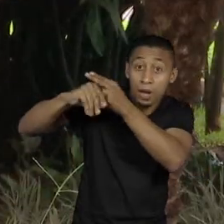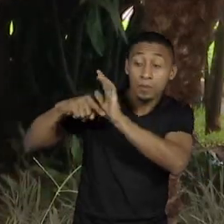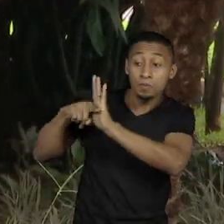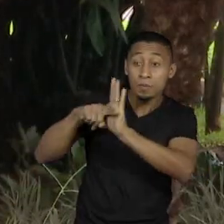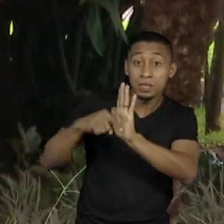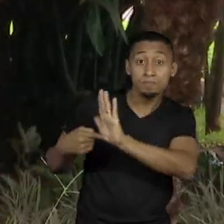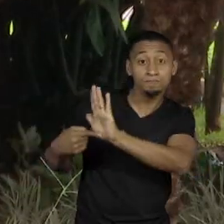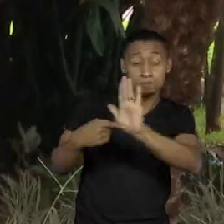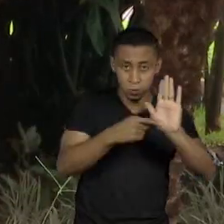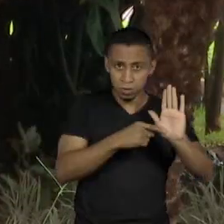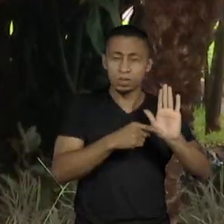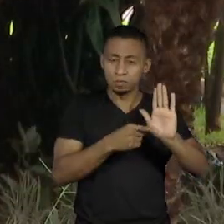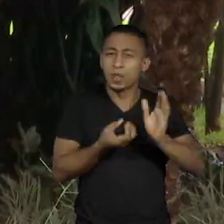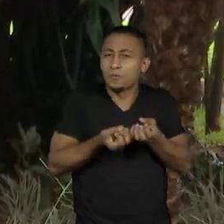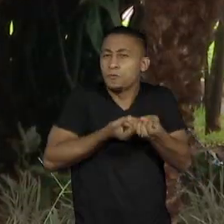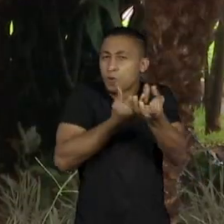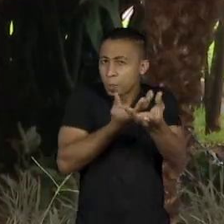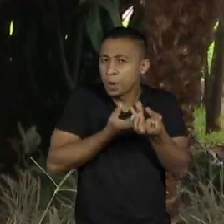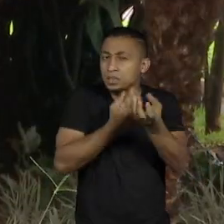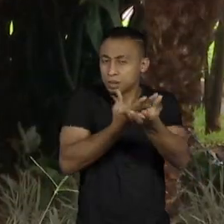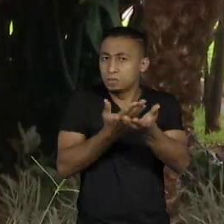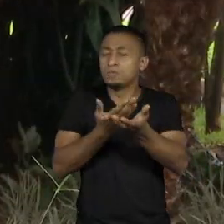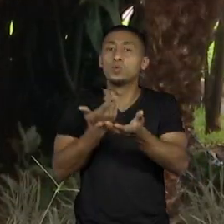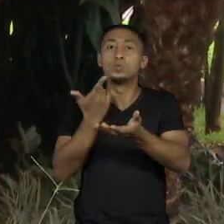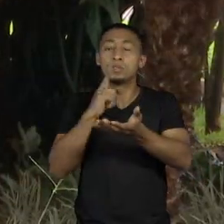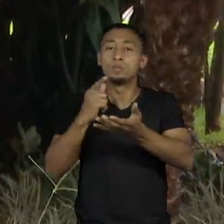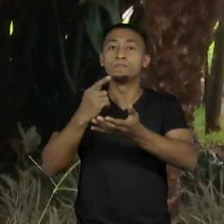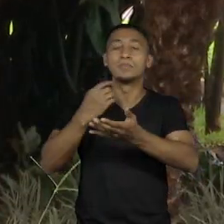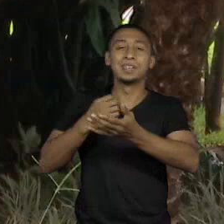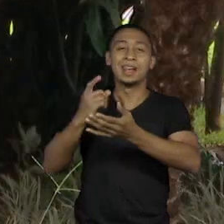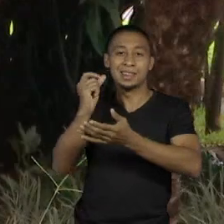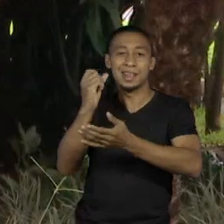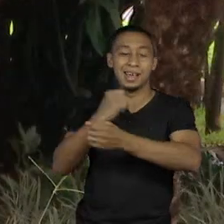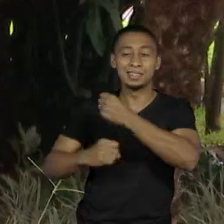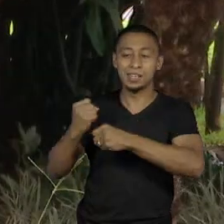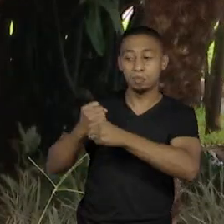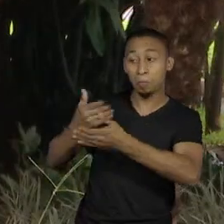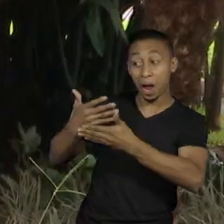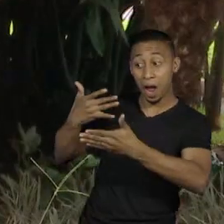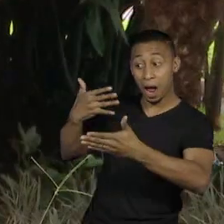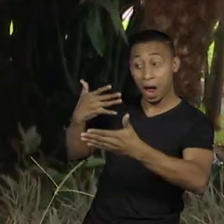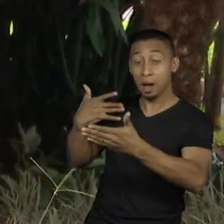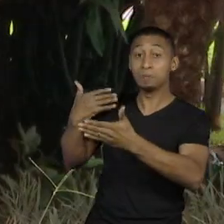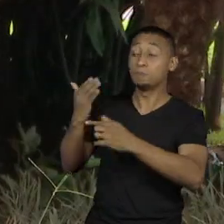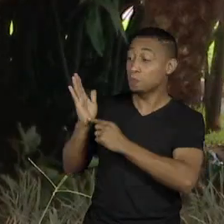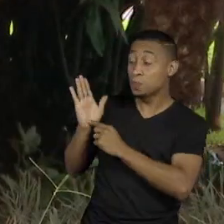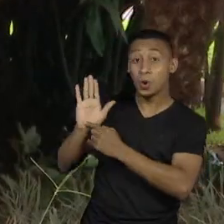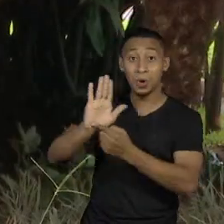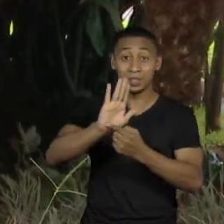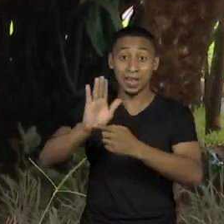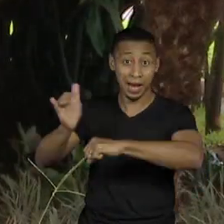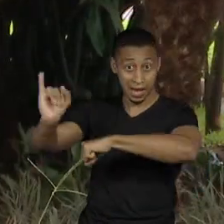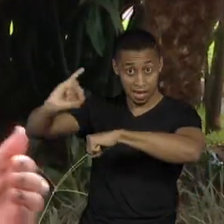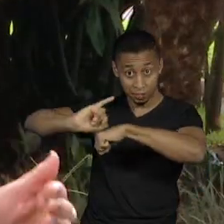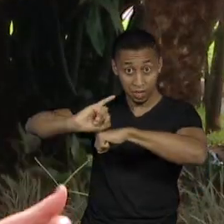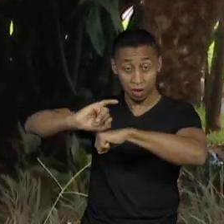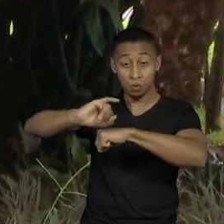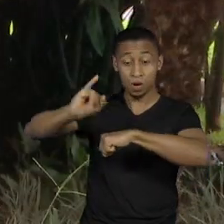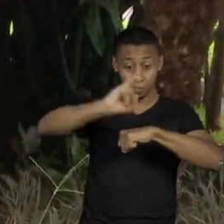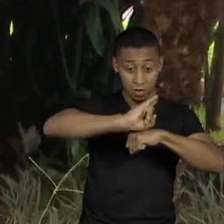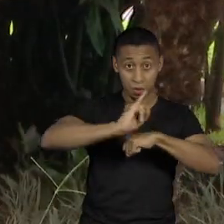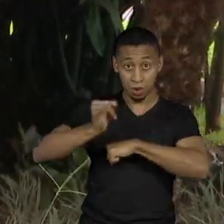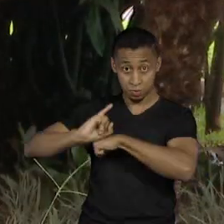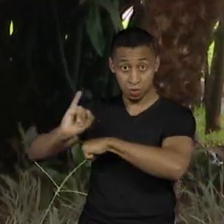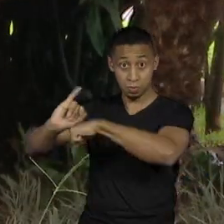Pesquisas Espaciais, com dados coletados na última década, mostra que todas as capitais brasileiras, em